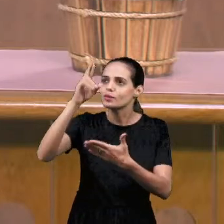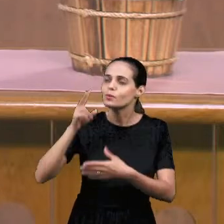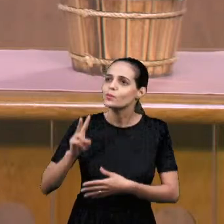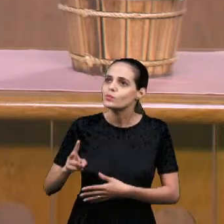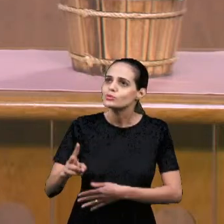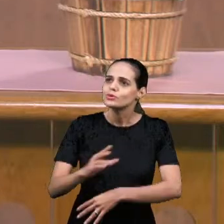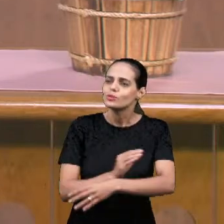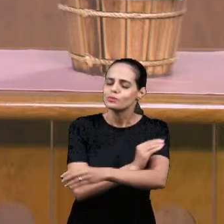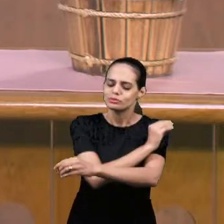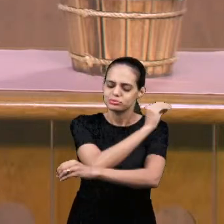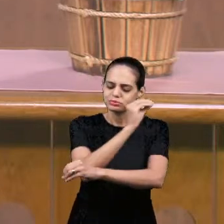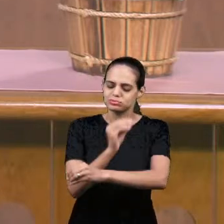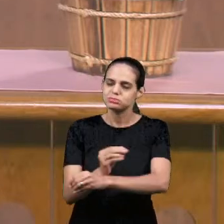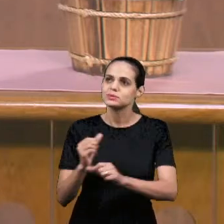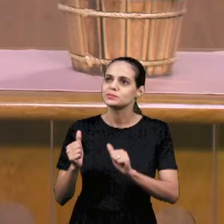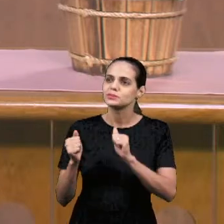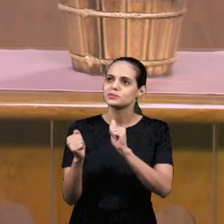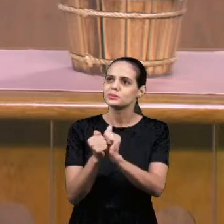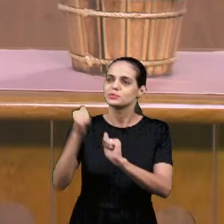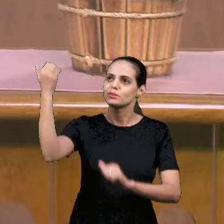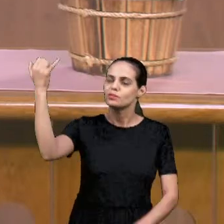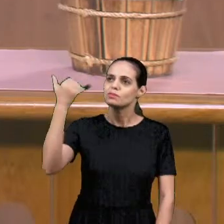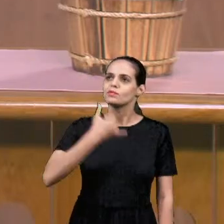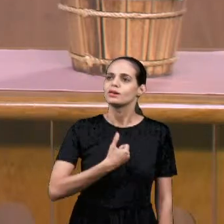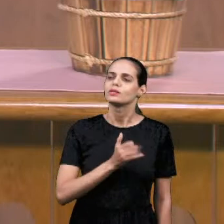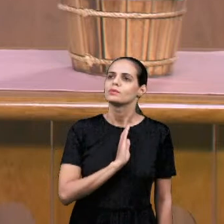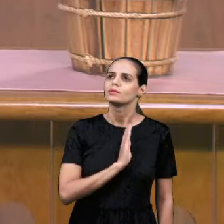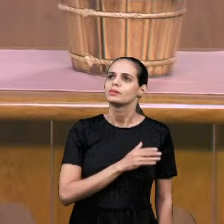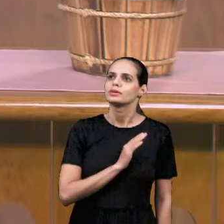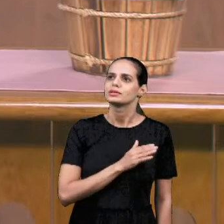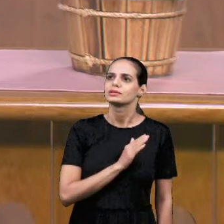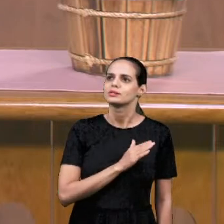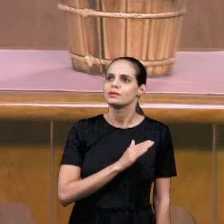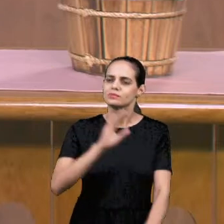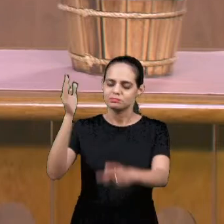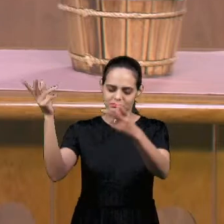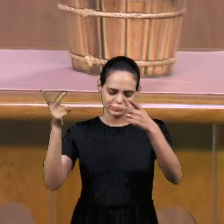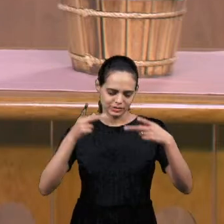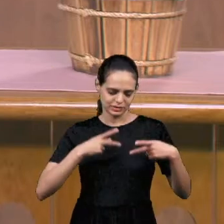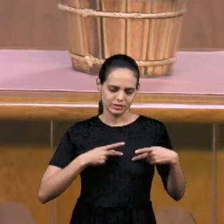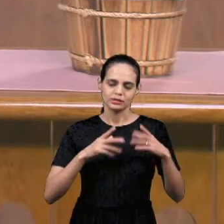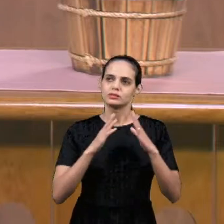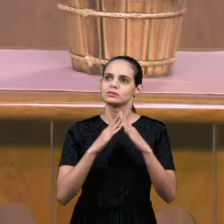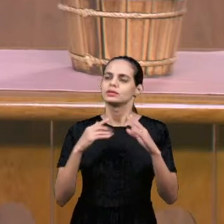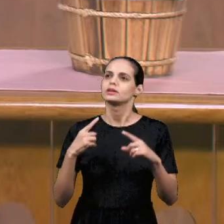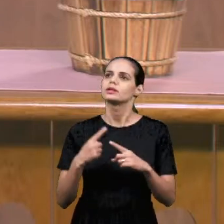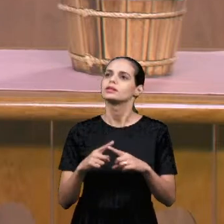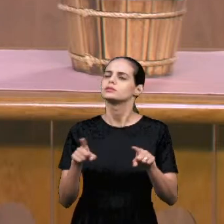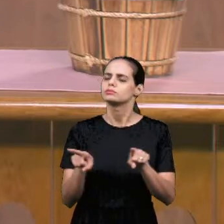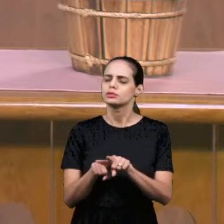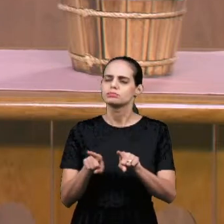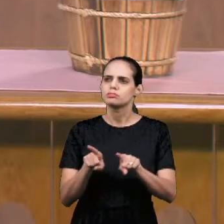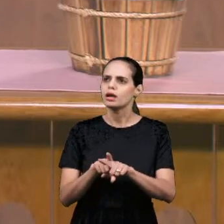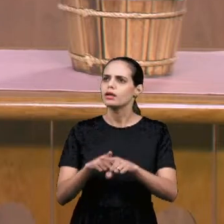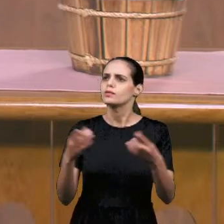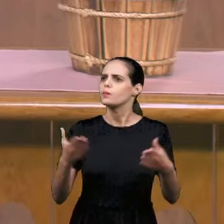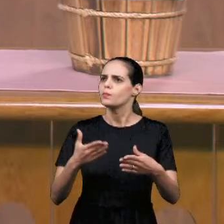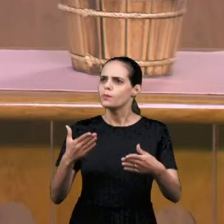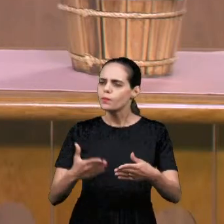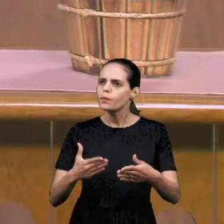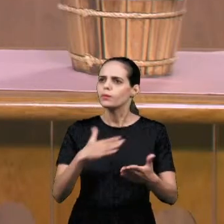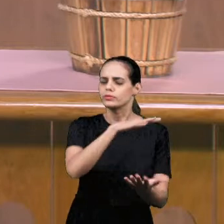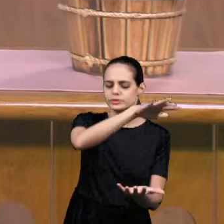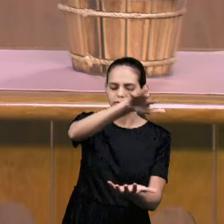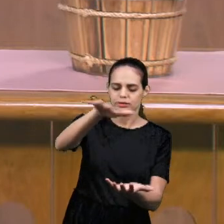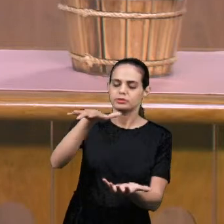desse dia, pedimos, falando ao nosso coração, visitando a Tua igreja, nas demais atividades da Tua igreja, nas demais